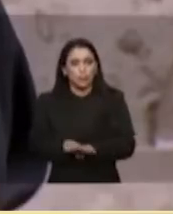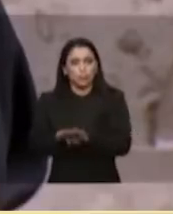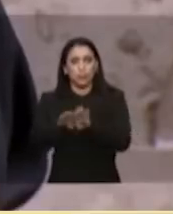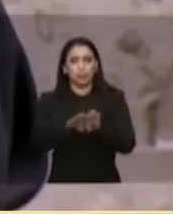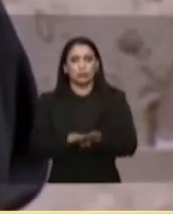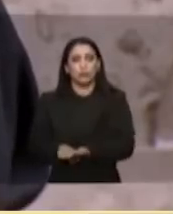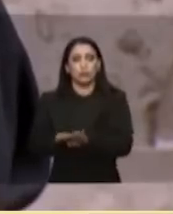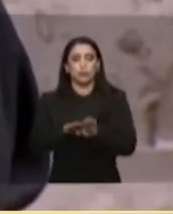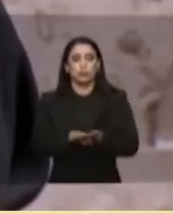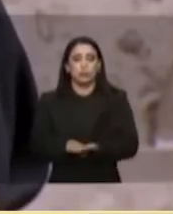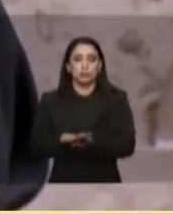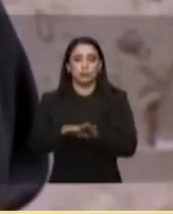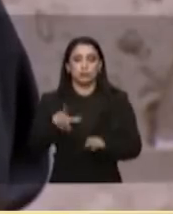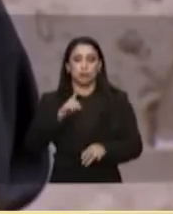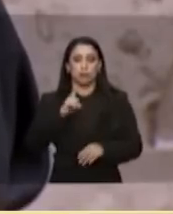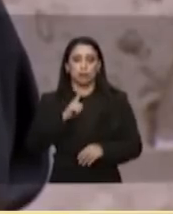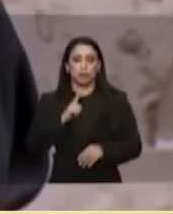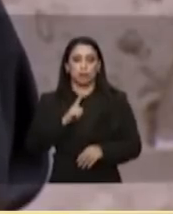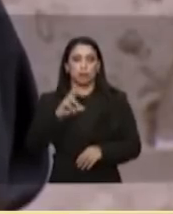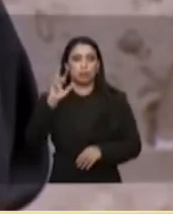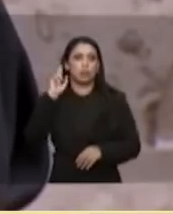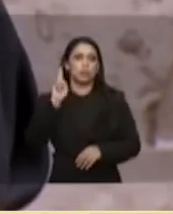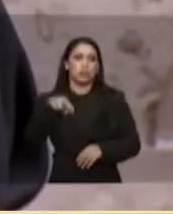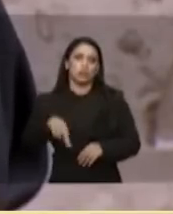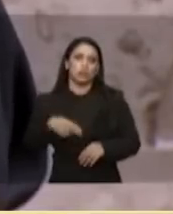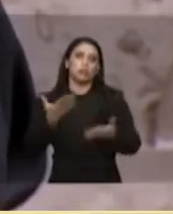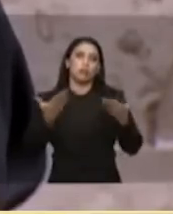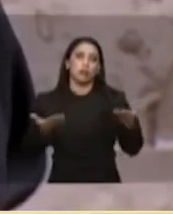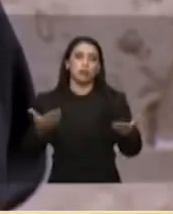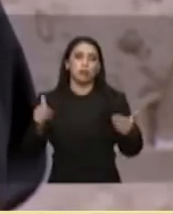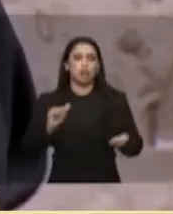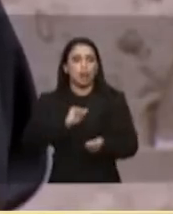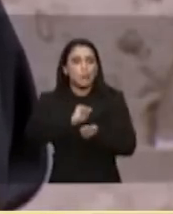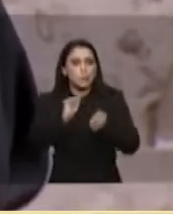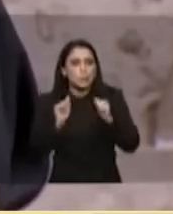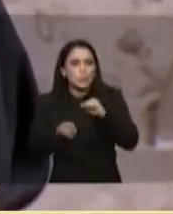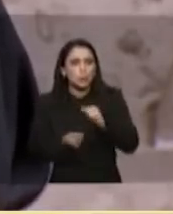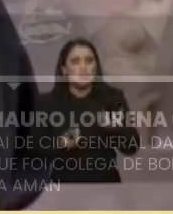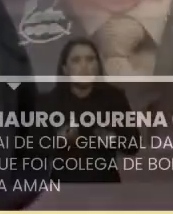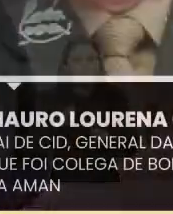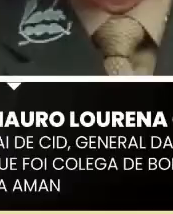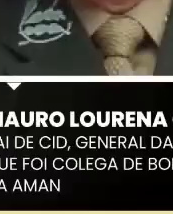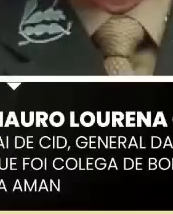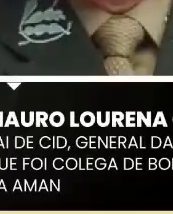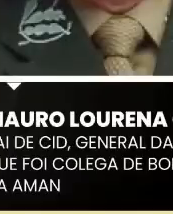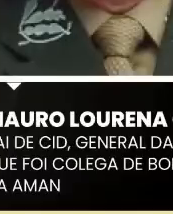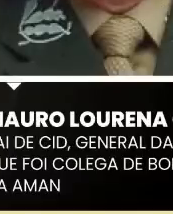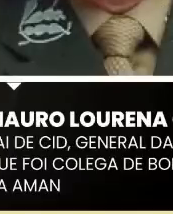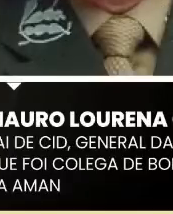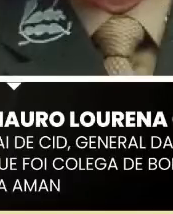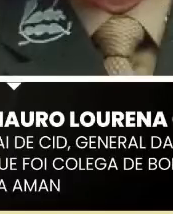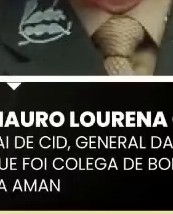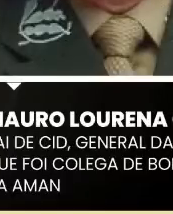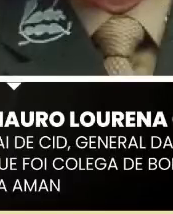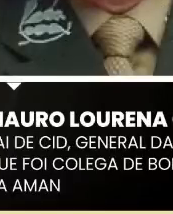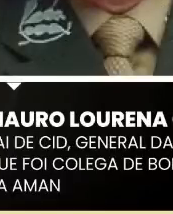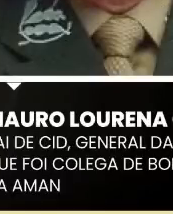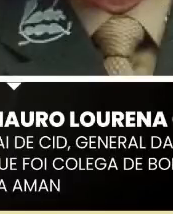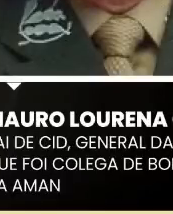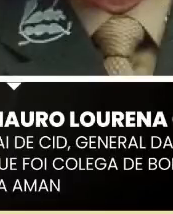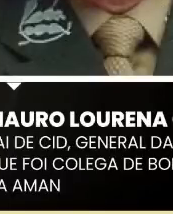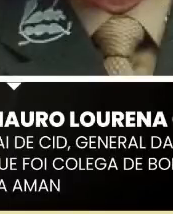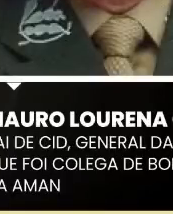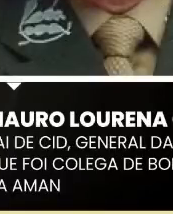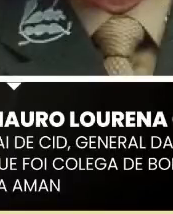caladinhos, rolou esse anticlímax. Acabou que não teve a graça que teria, a não ser politicamente. Porque politicamente foi